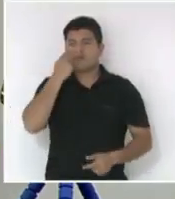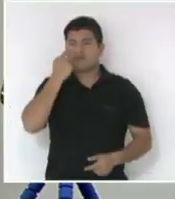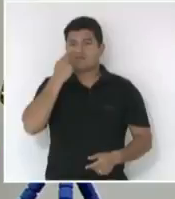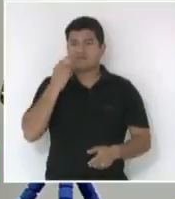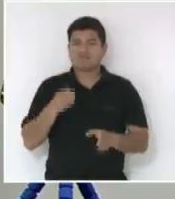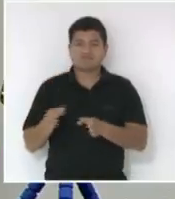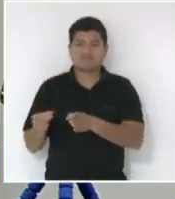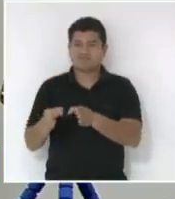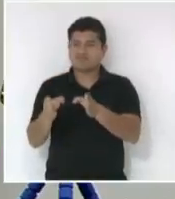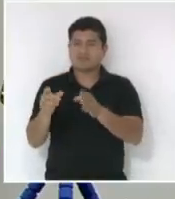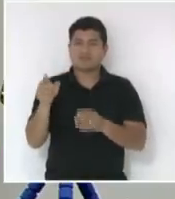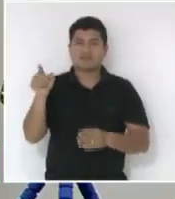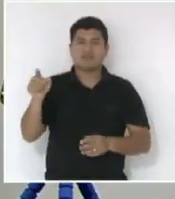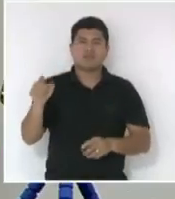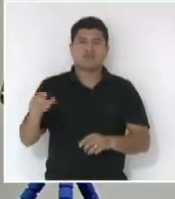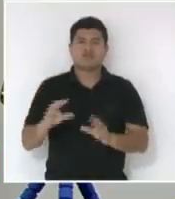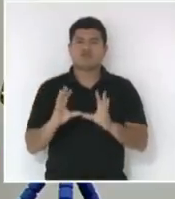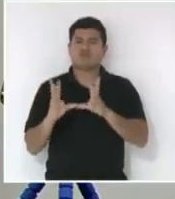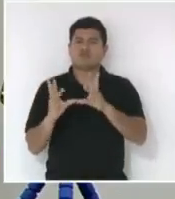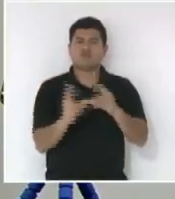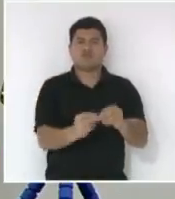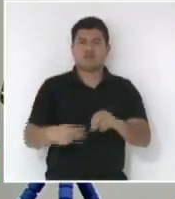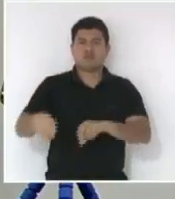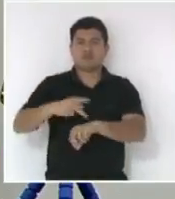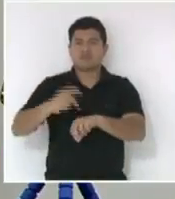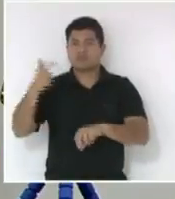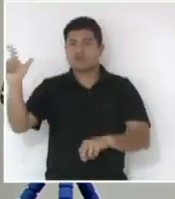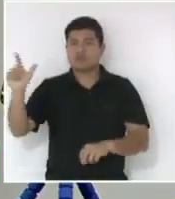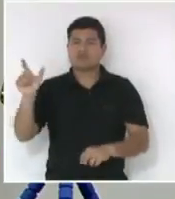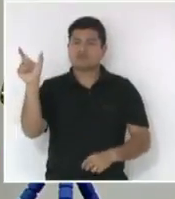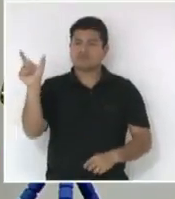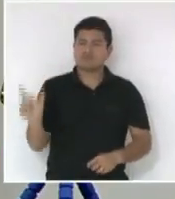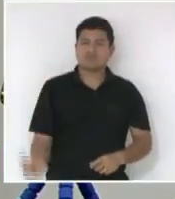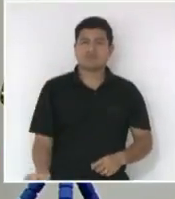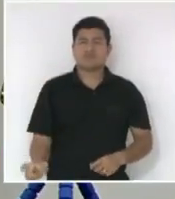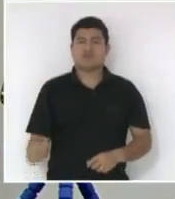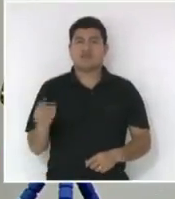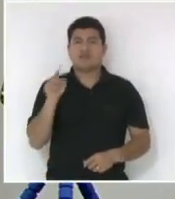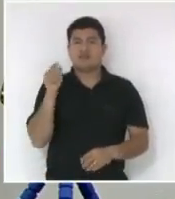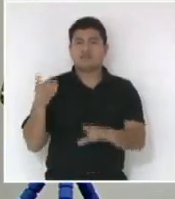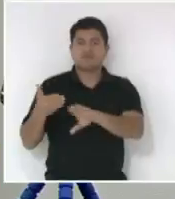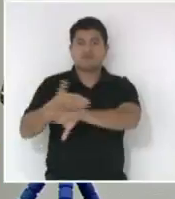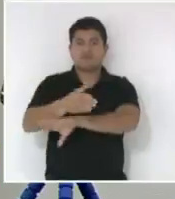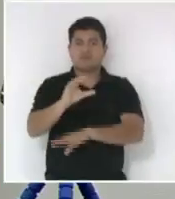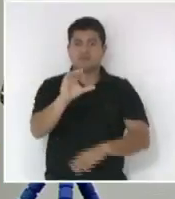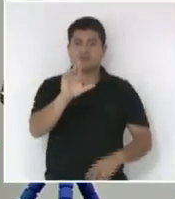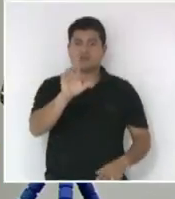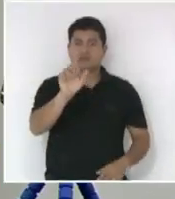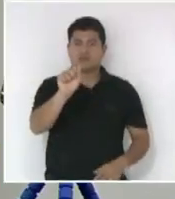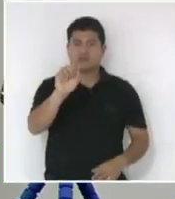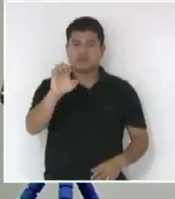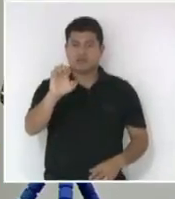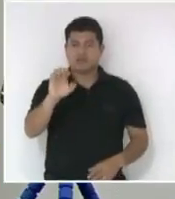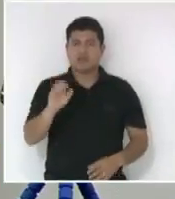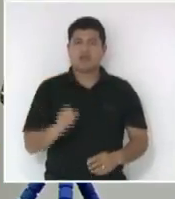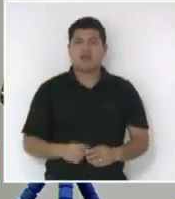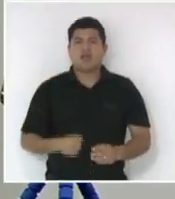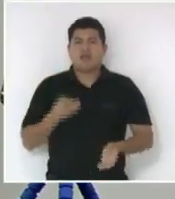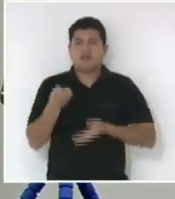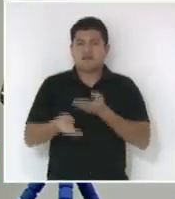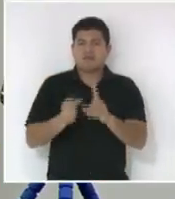todos os imigrantes que passam pelo CRAI. A ação social